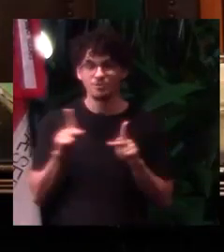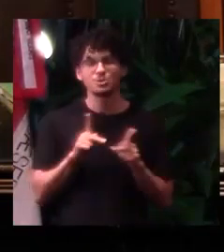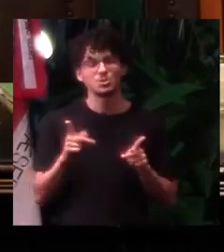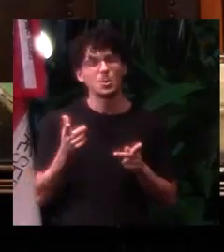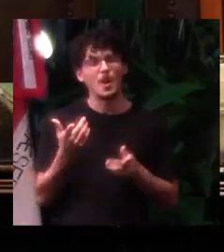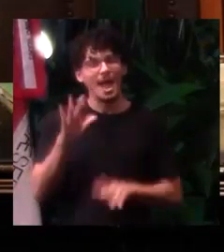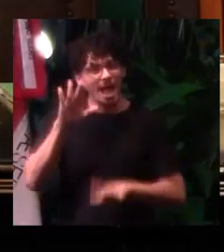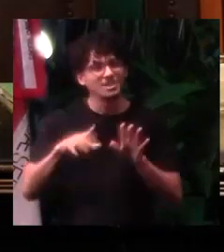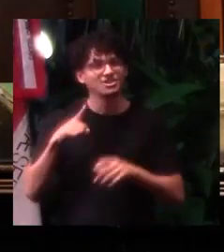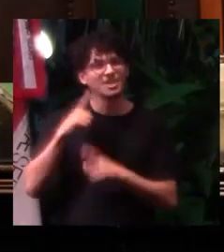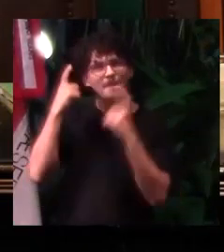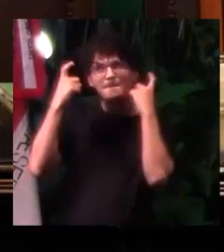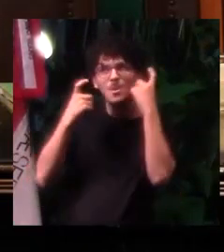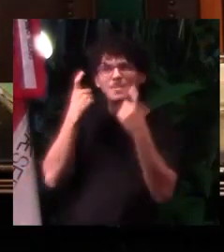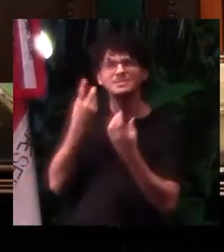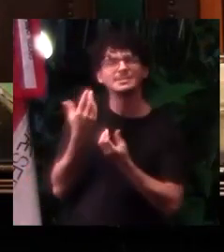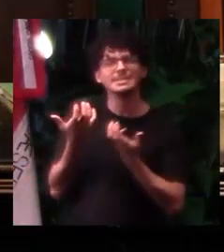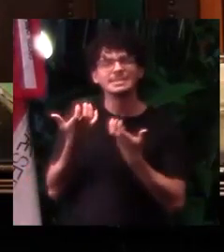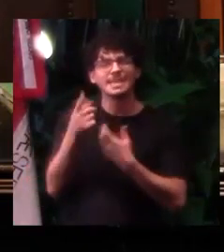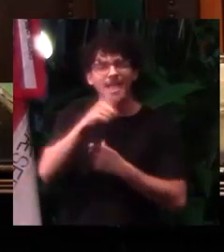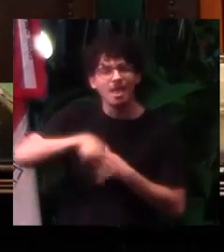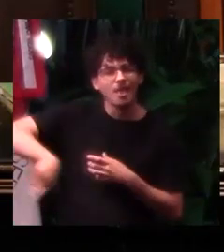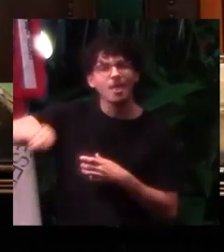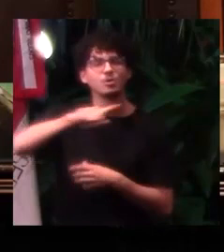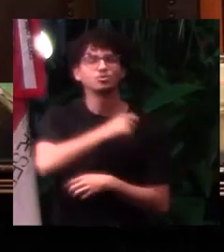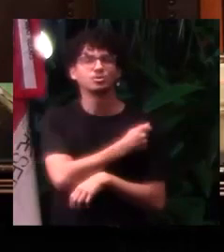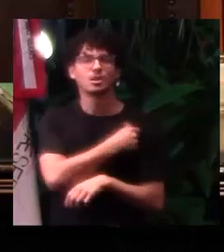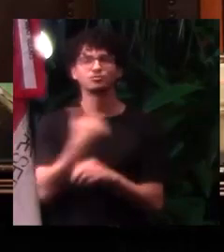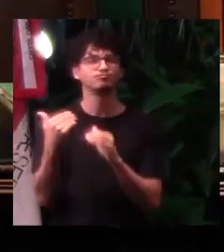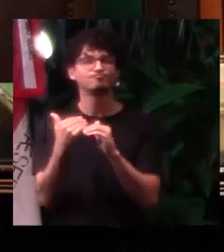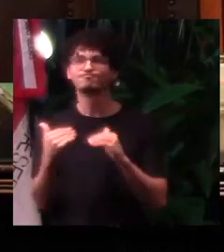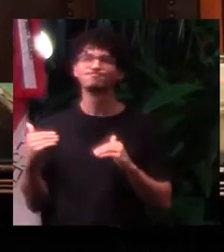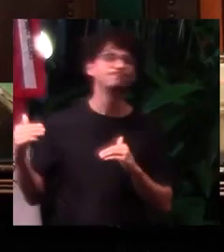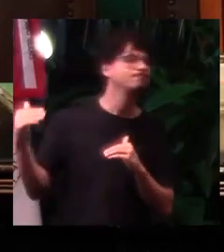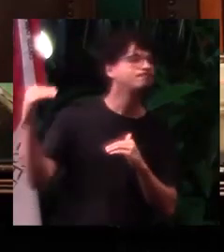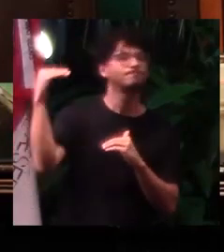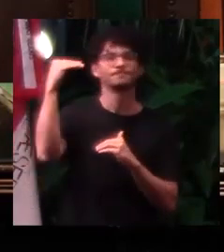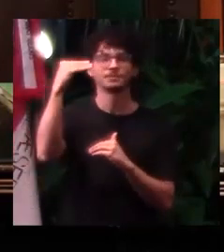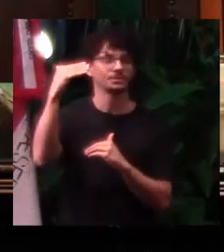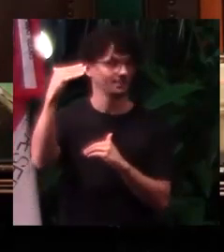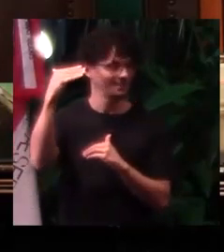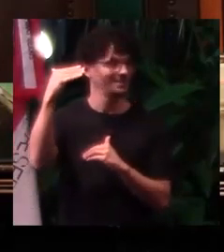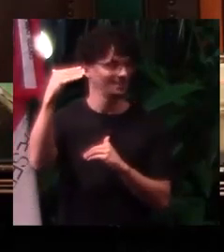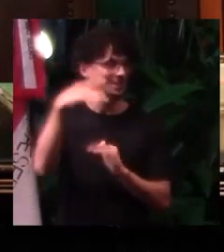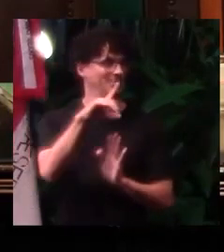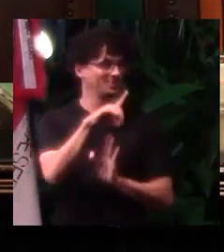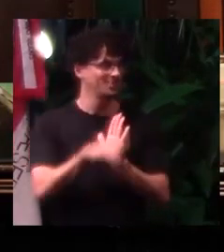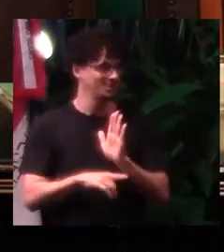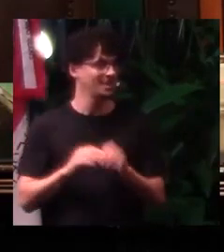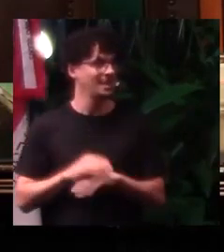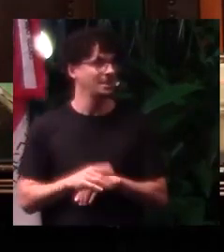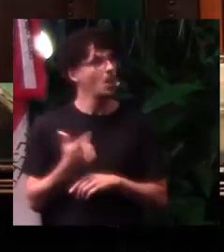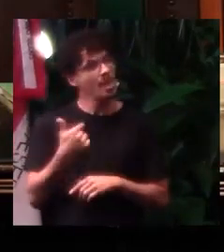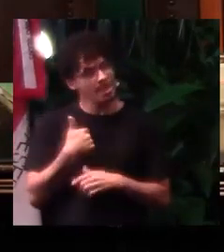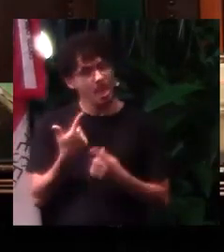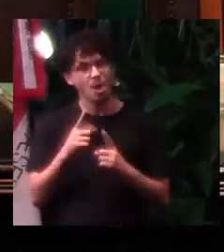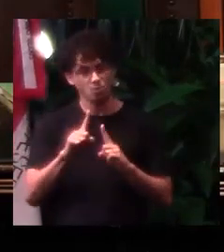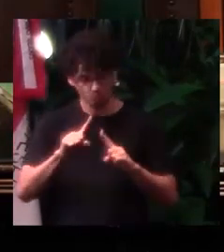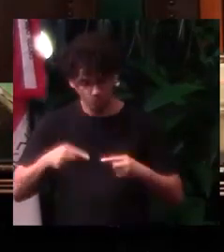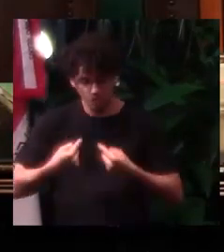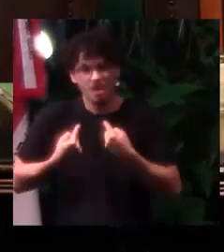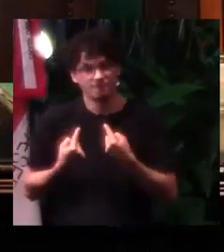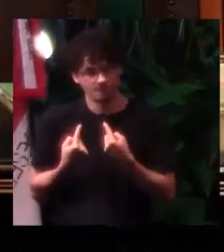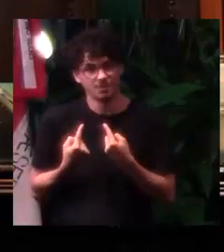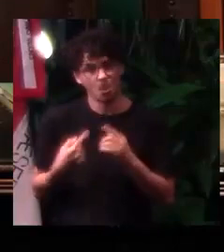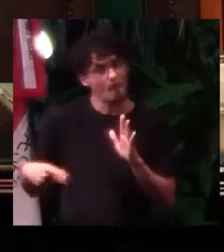tem essa preocupação de fazer com que os alunos transcendam o próprio direito. E aí é um desafio, né, um propósito do próprio